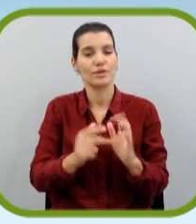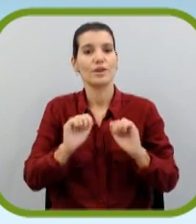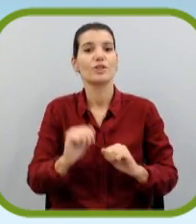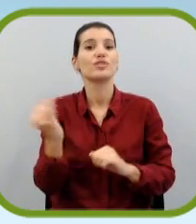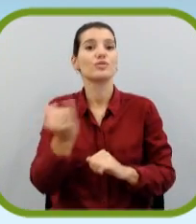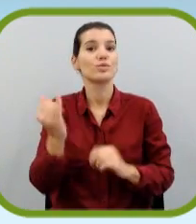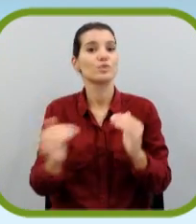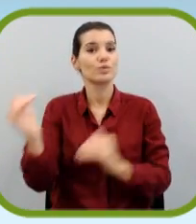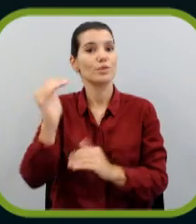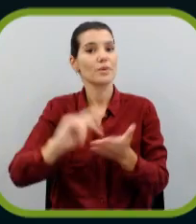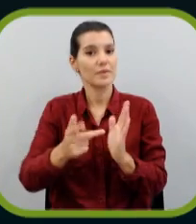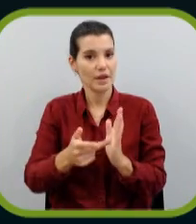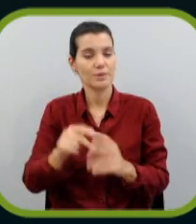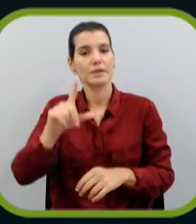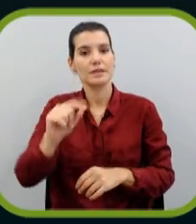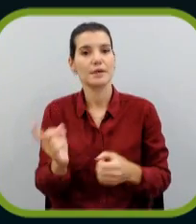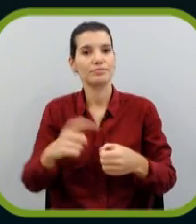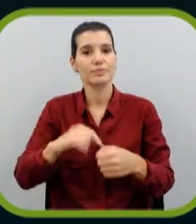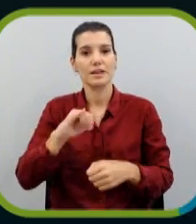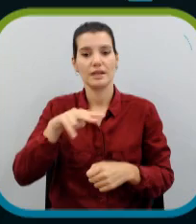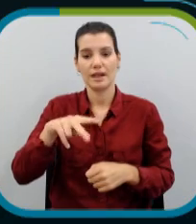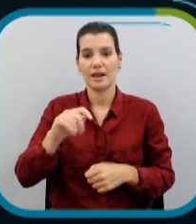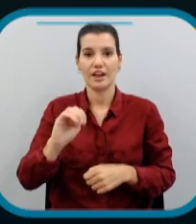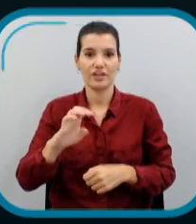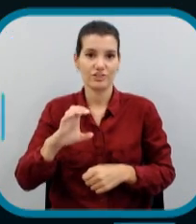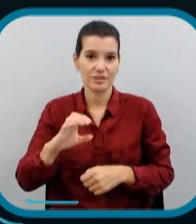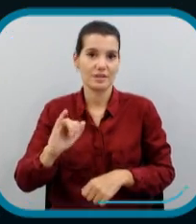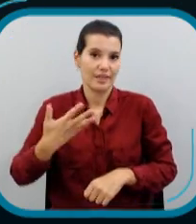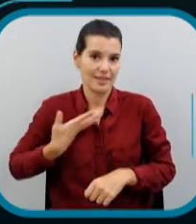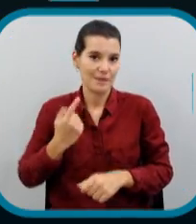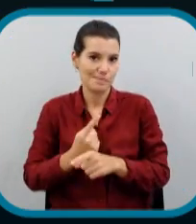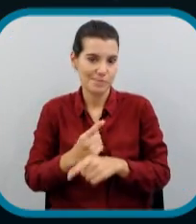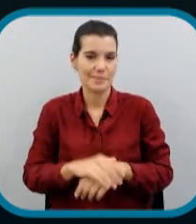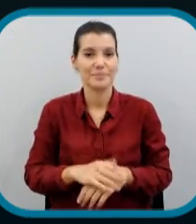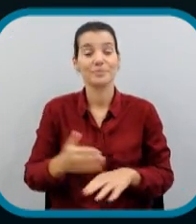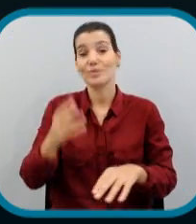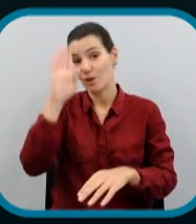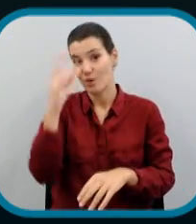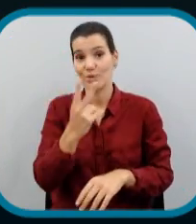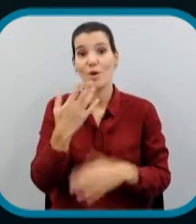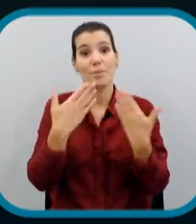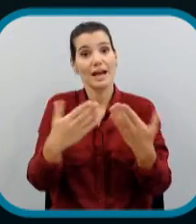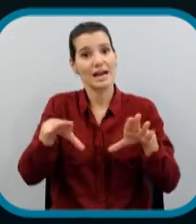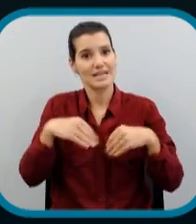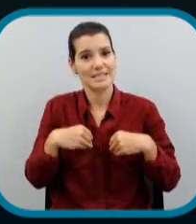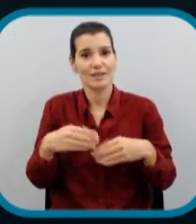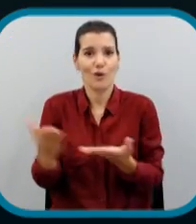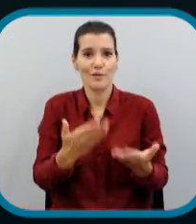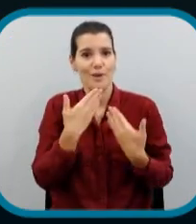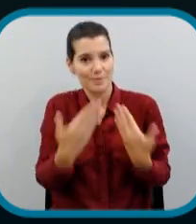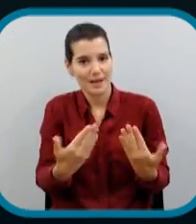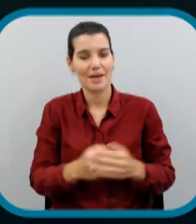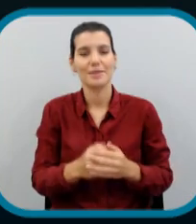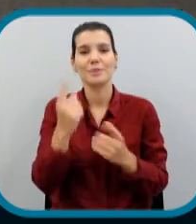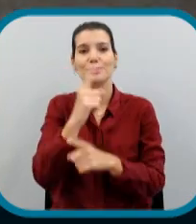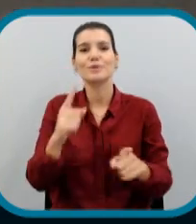de Computadores e Engenharia do Instituto Superior Técnico e também membro do INESC-ID. Antes de mais, muito obrigada. Queria agradecer a ambos por terem